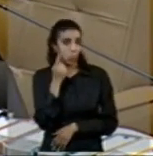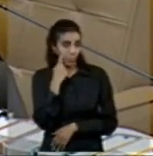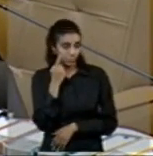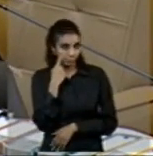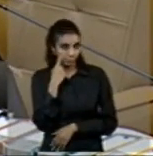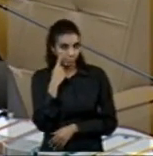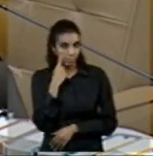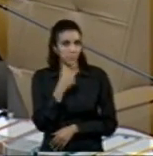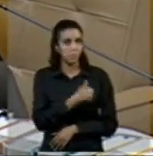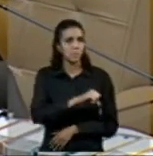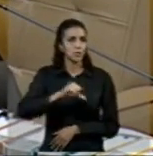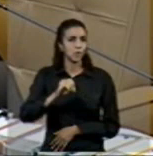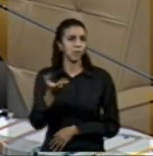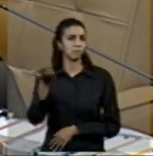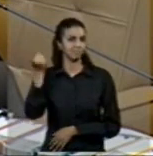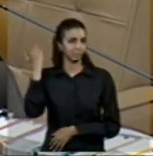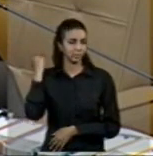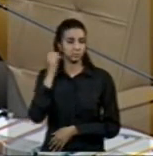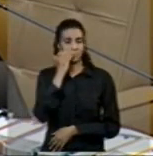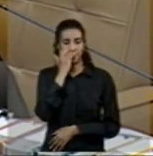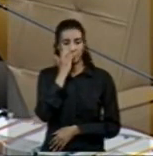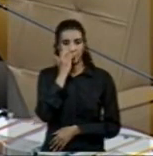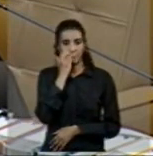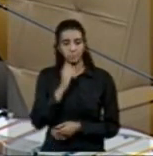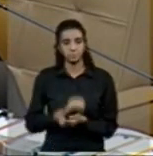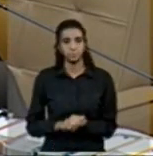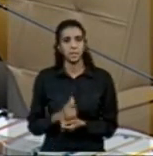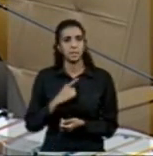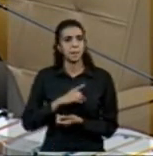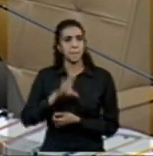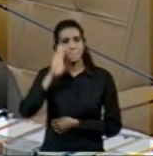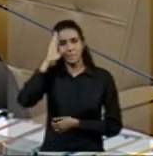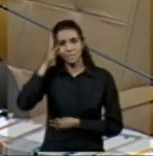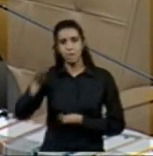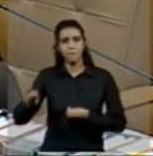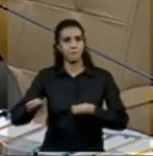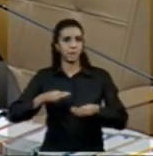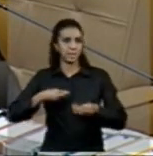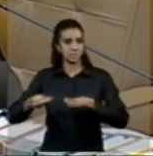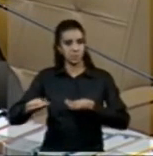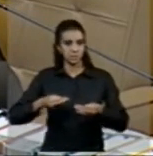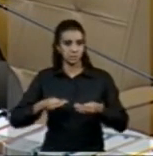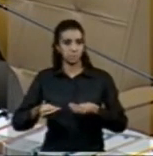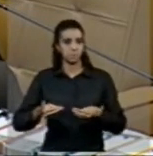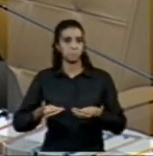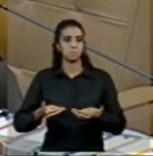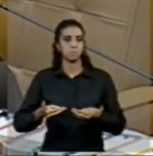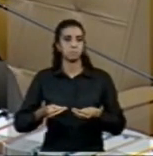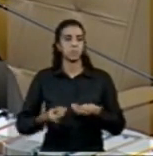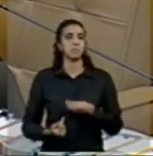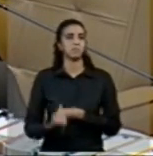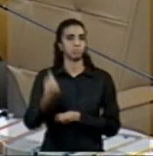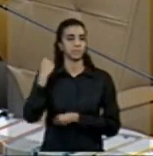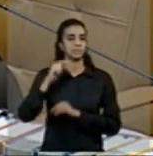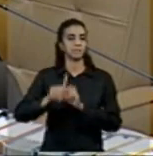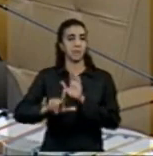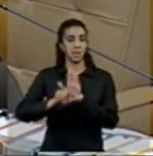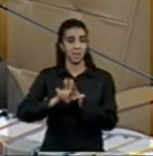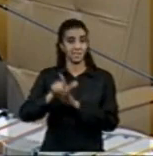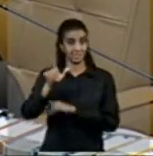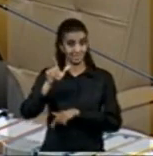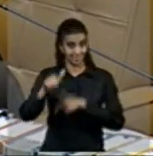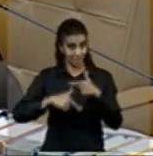que a década de 90, que concentra as maiores medidas de flexibilização, concentrava, da legislação